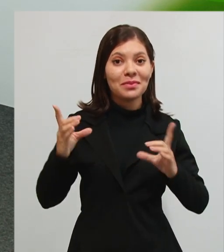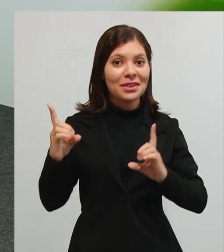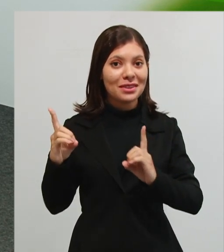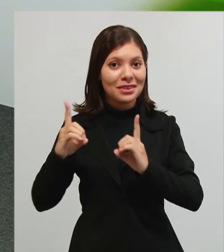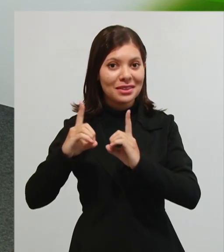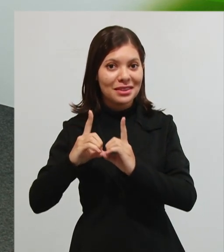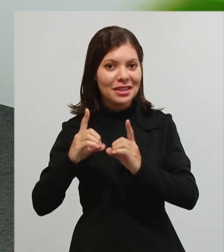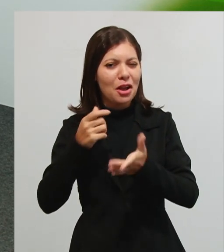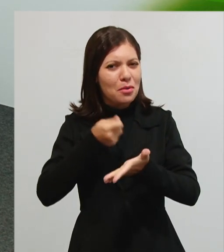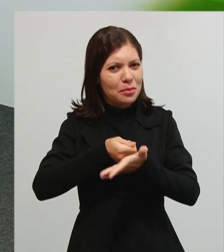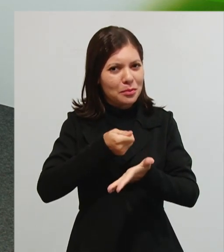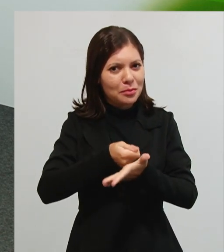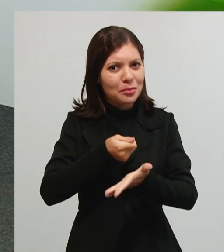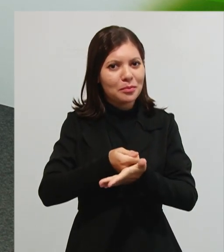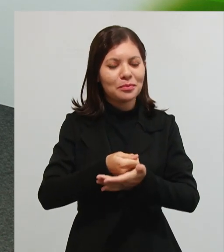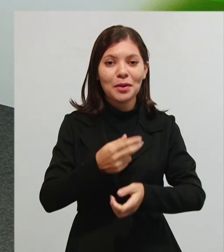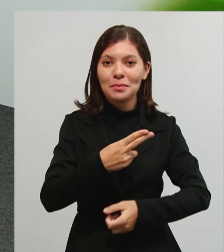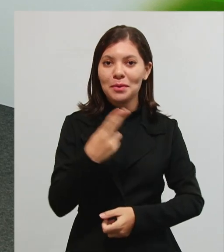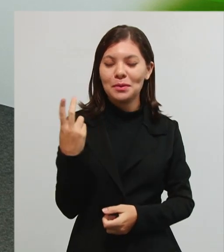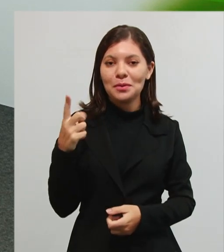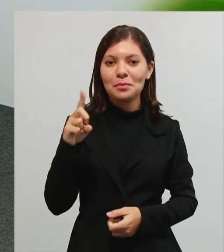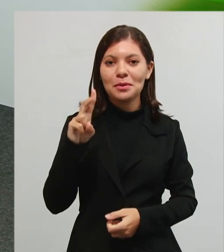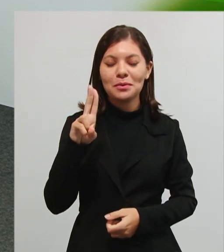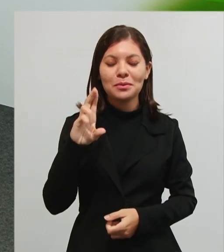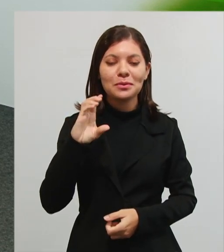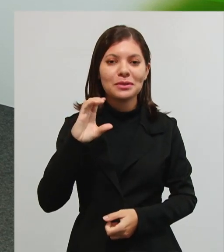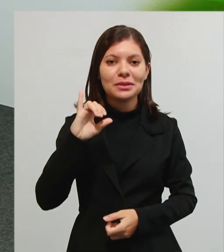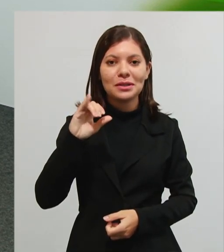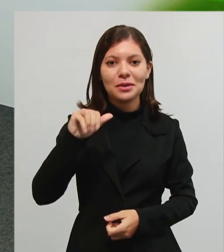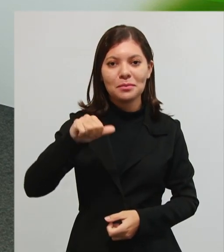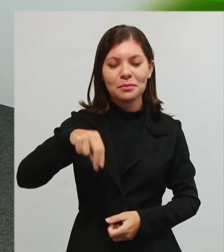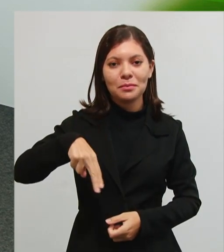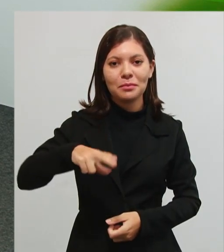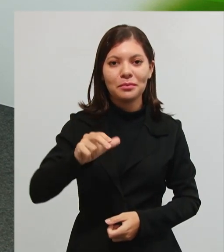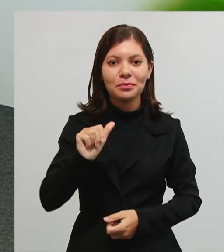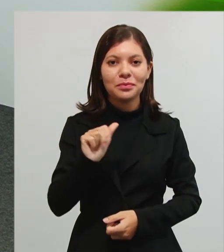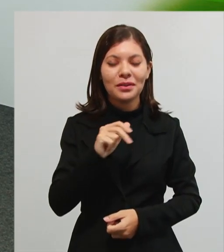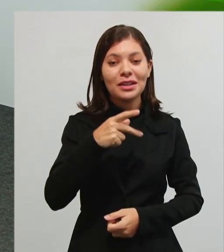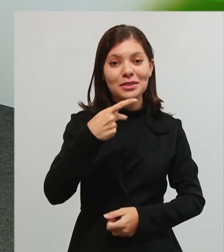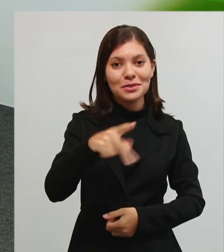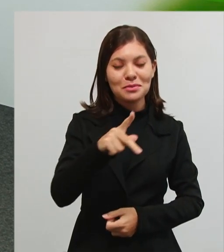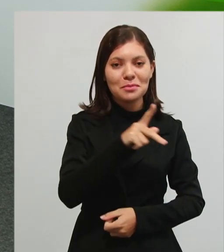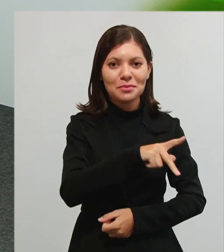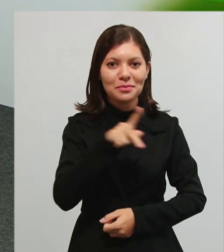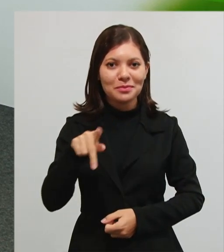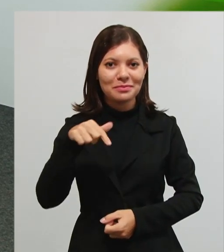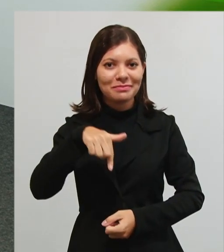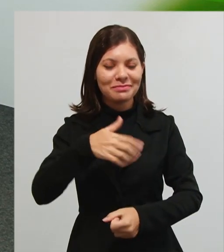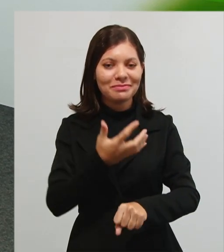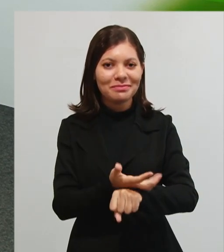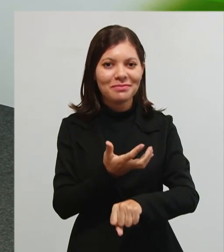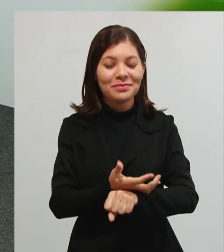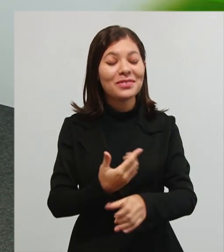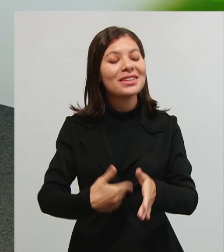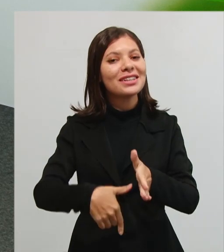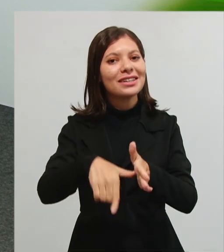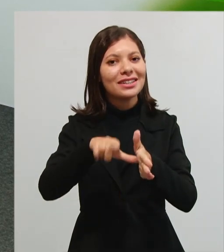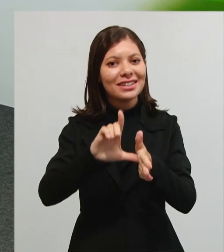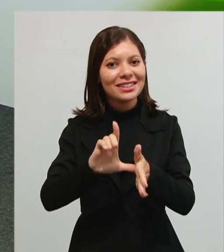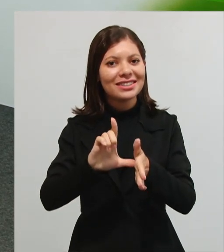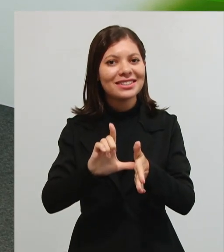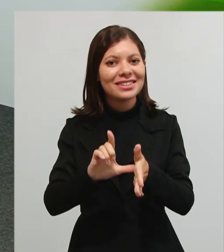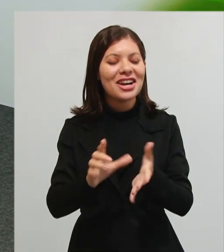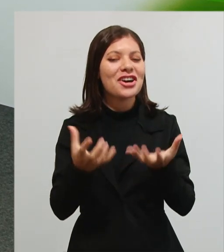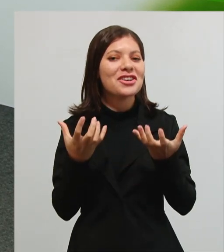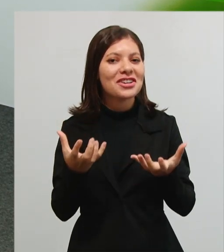e cobrança meu nome é Luciana e eu serei a sua professora nessa disciplina mas antes de tudo eu